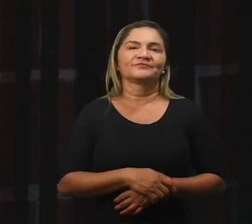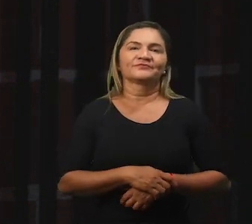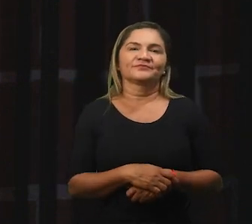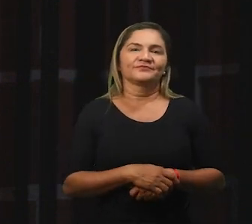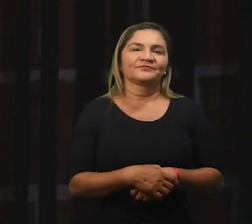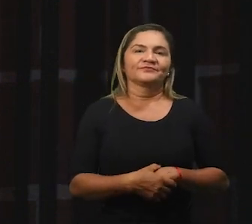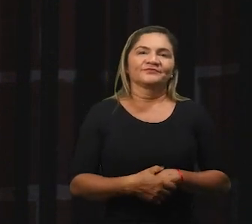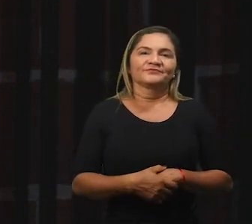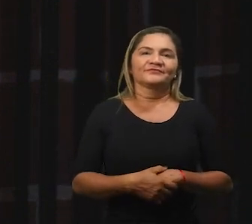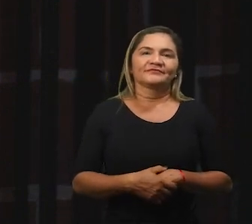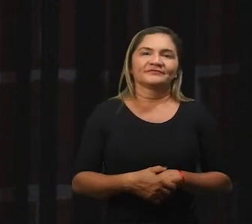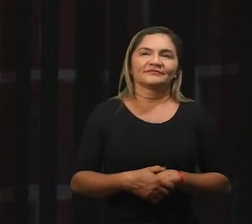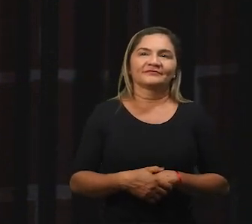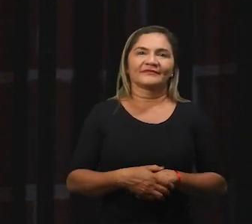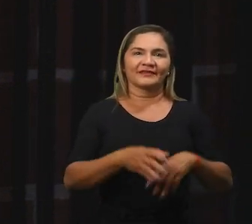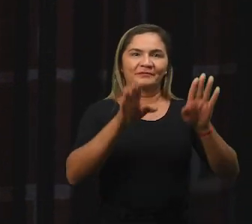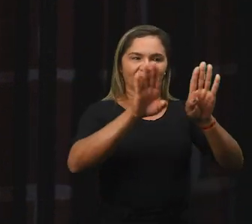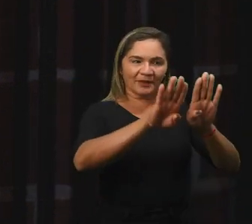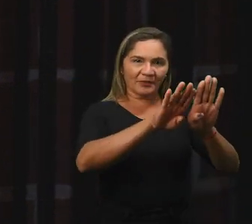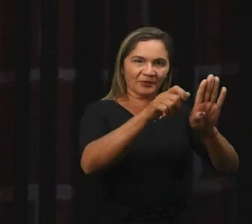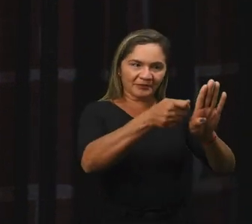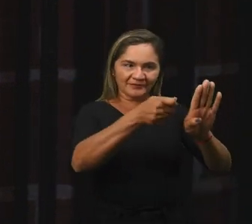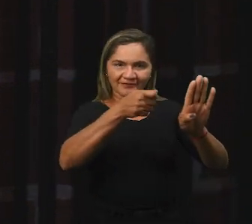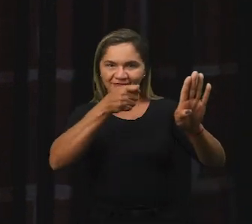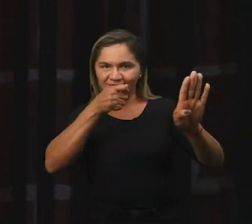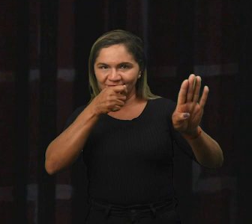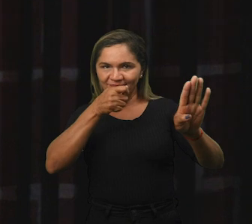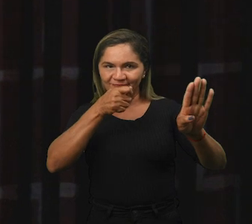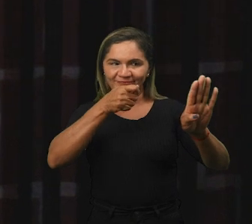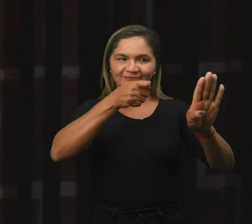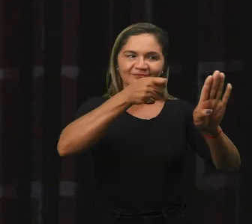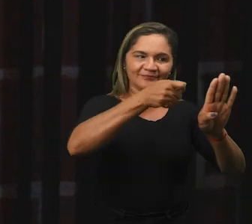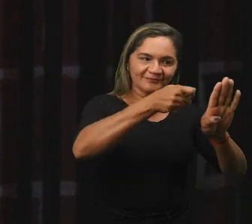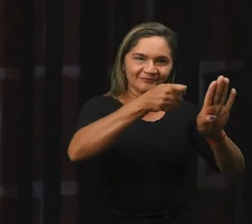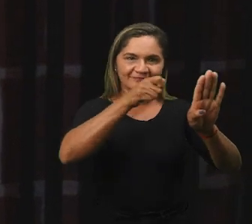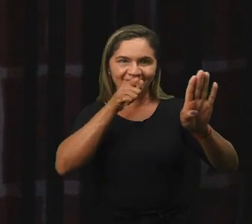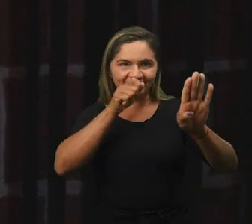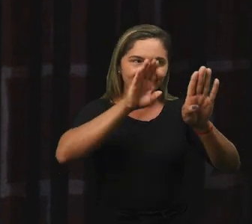Thank you.